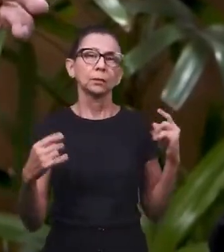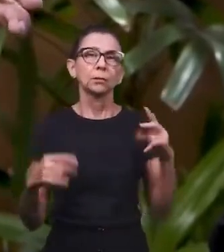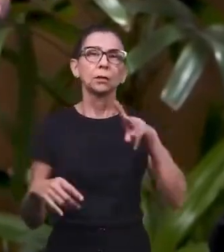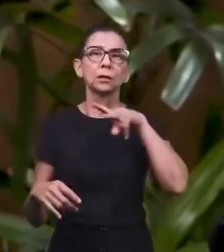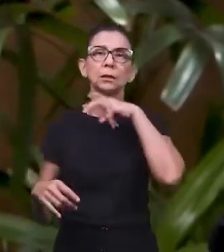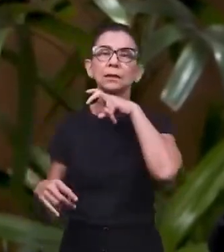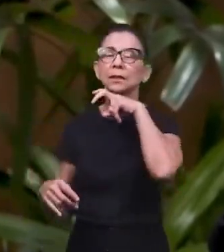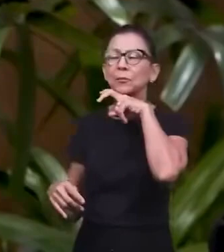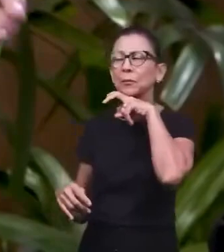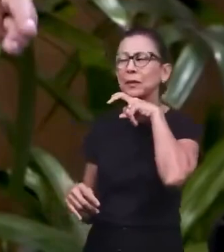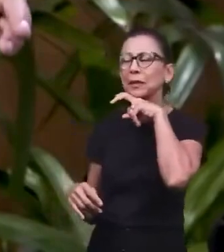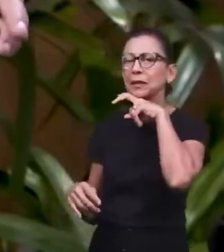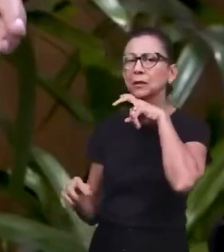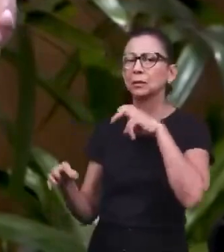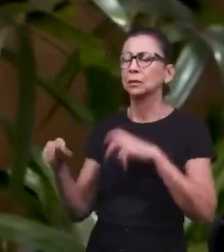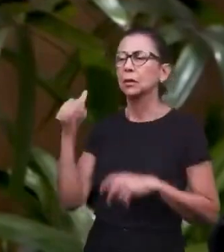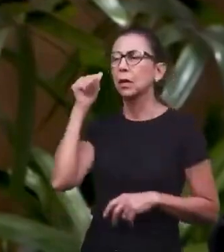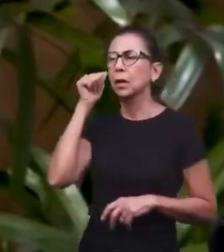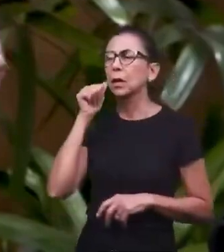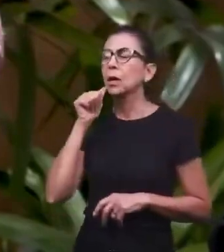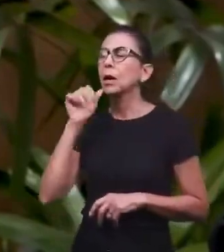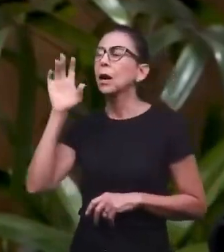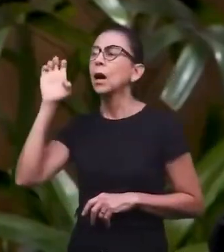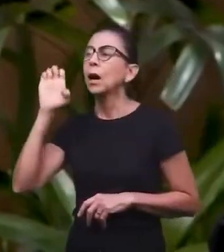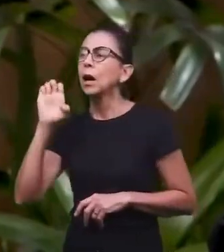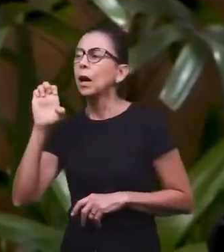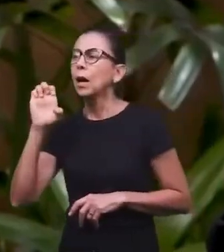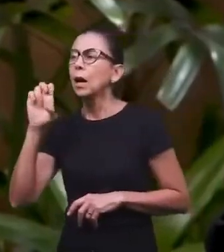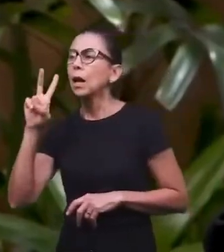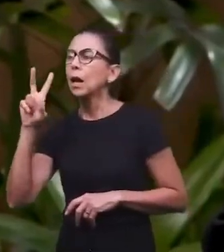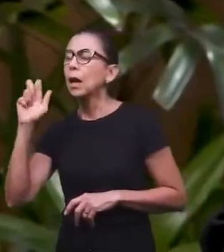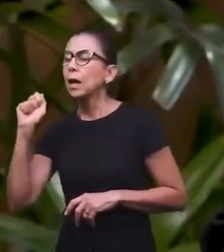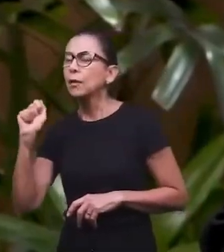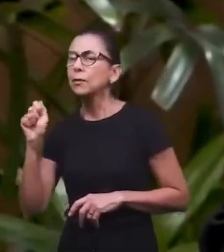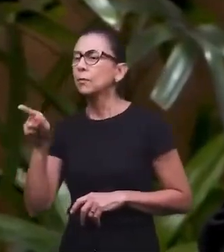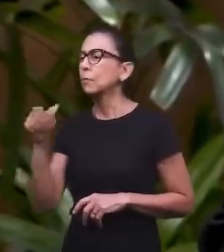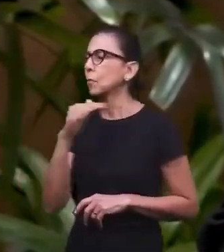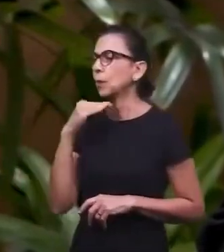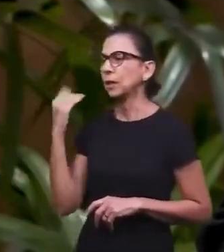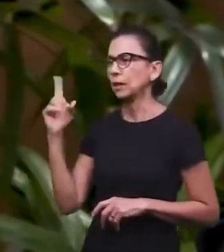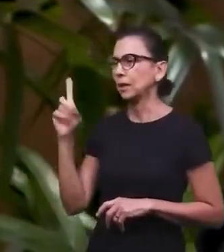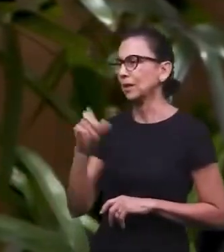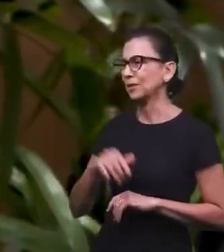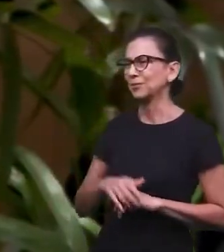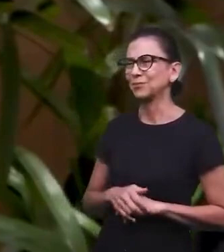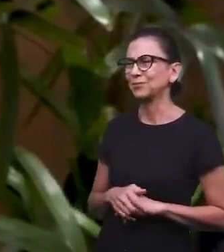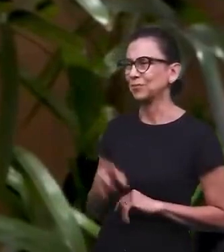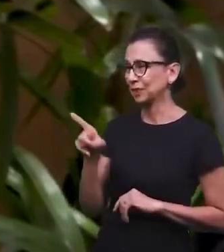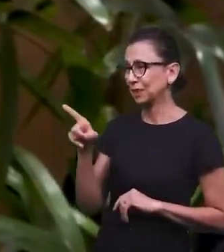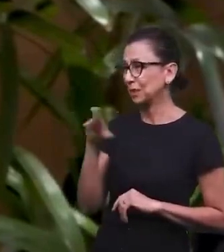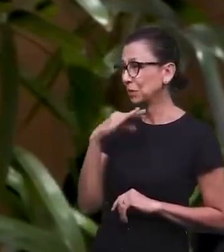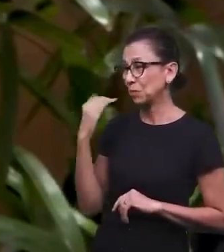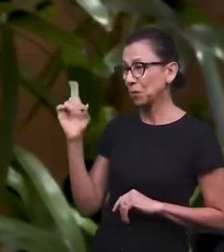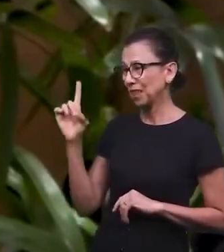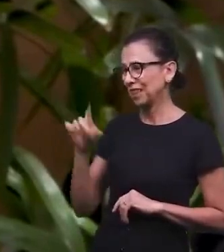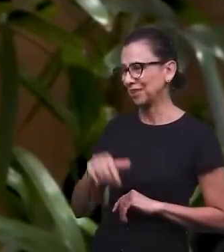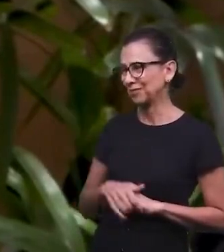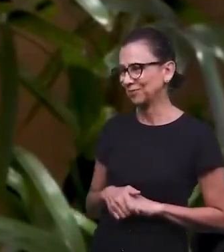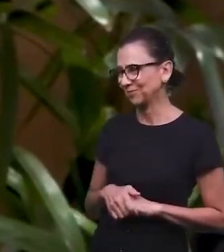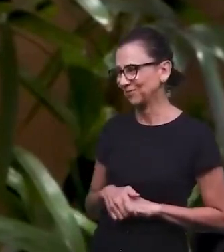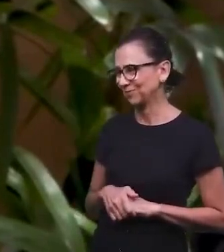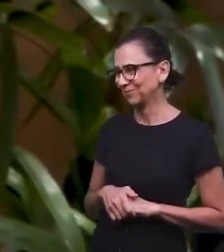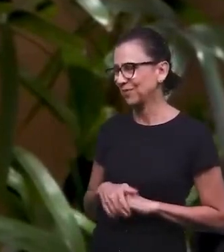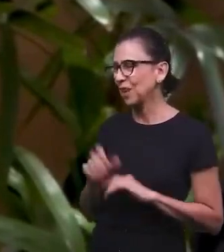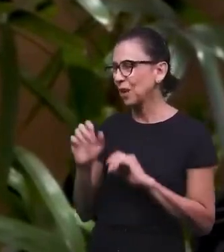fazer você pode desobedecer porque você não vai morrer não morrerás então ali começa uma